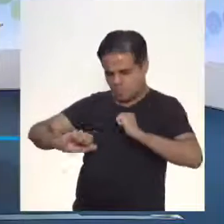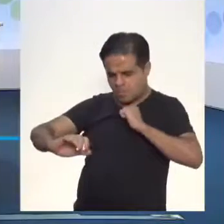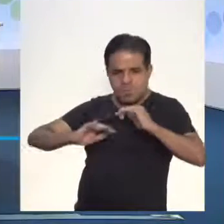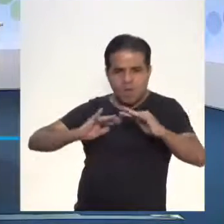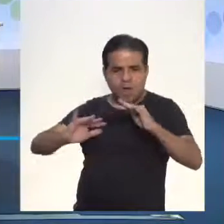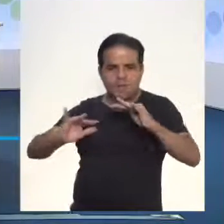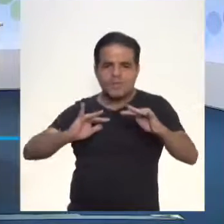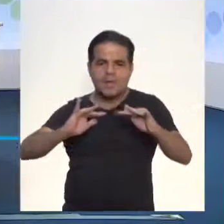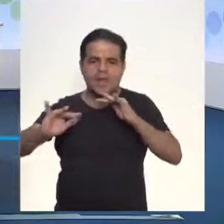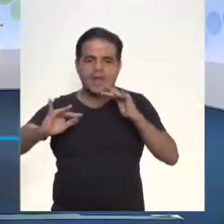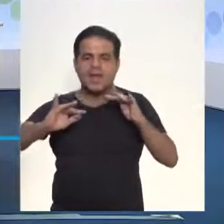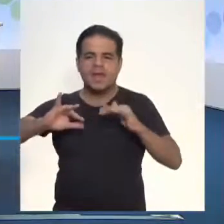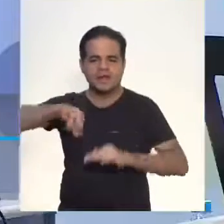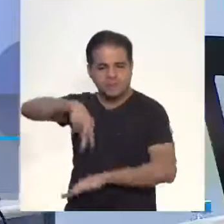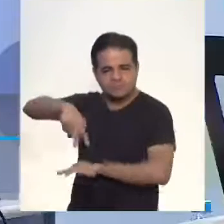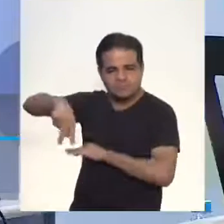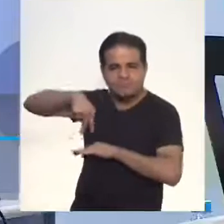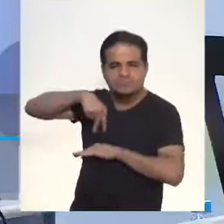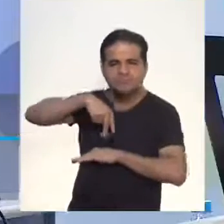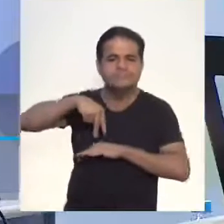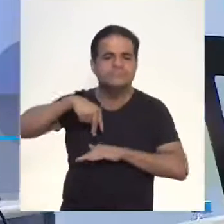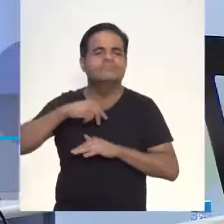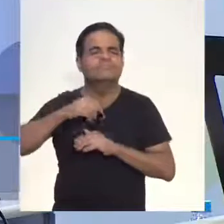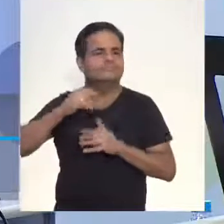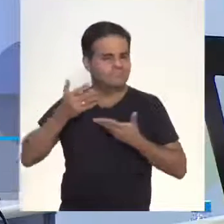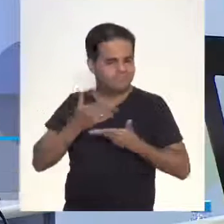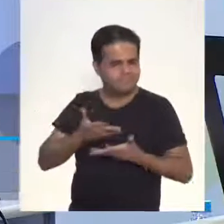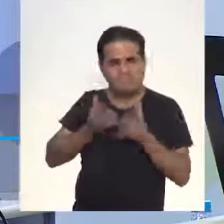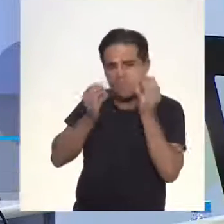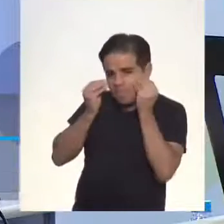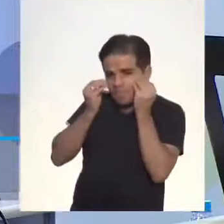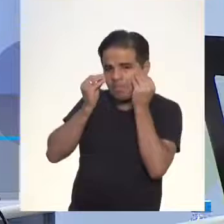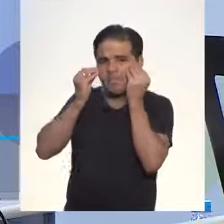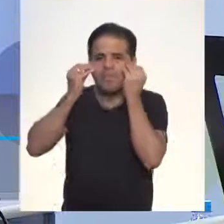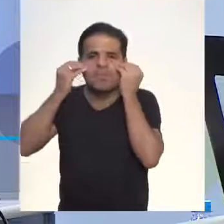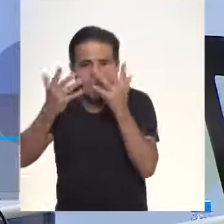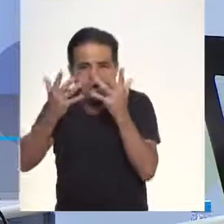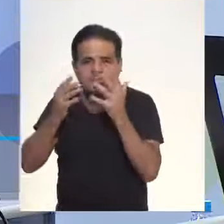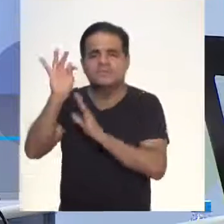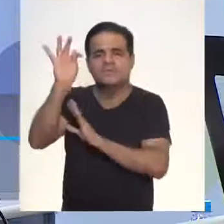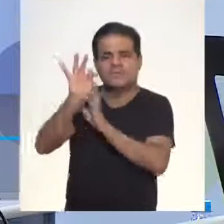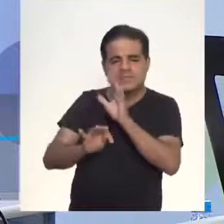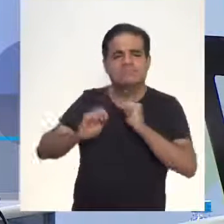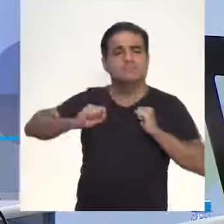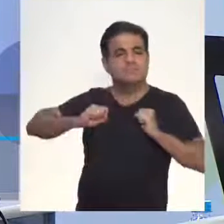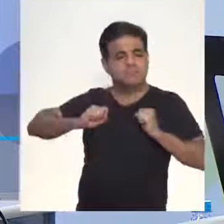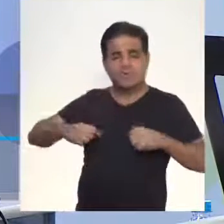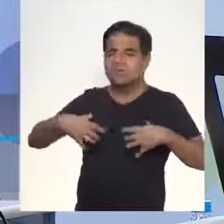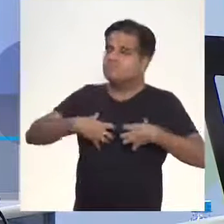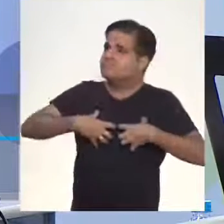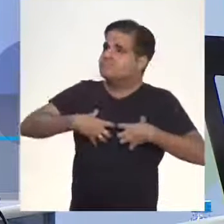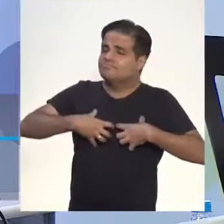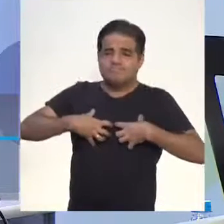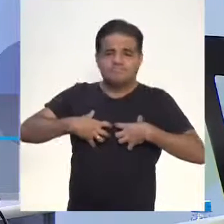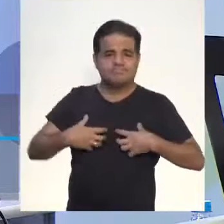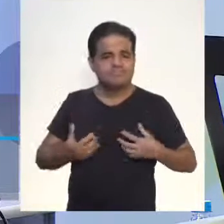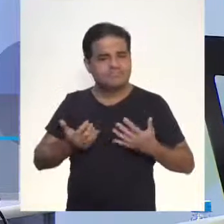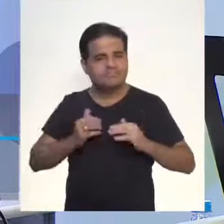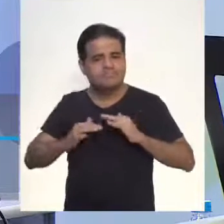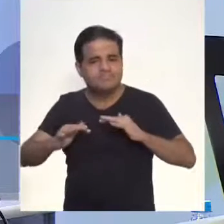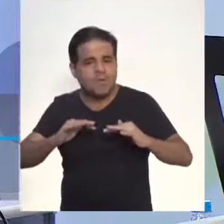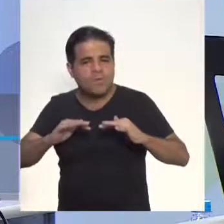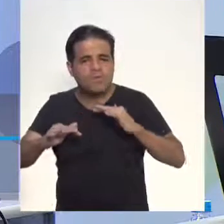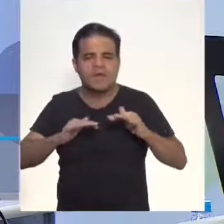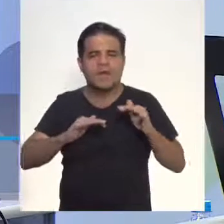movimentos, né, das bailarinas, tal. Então ficou um texto, mostra que o texto ele pode ser simplesmente a sensação também, né? O fato de